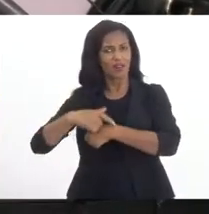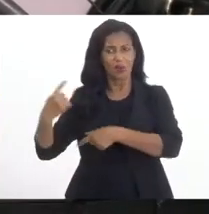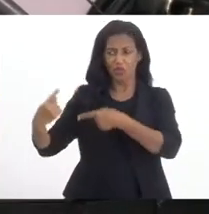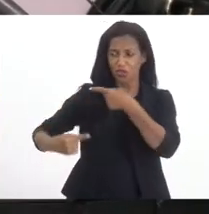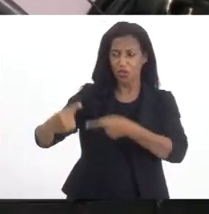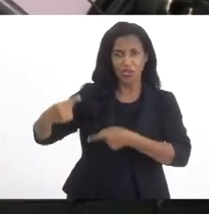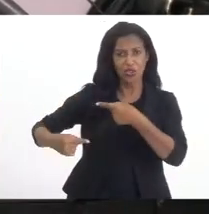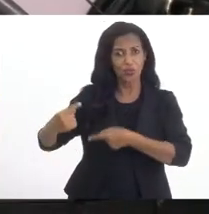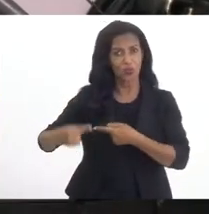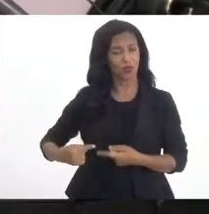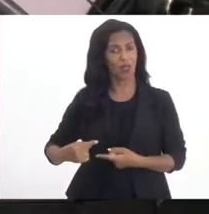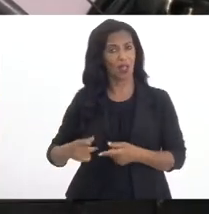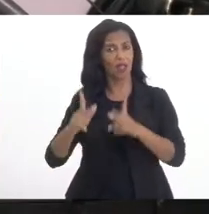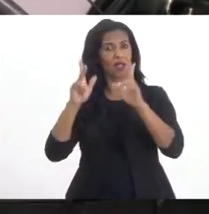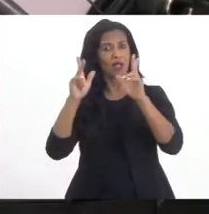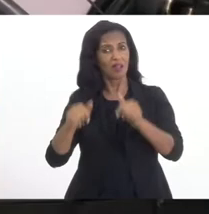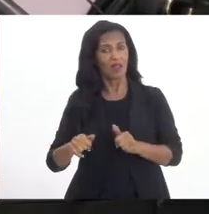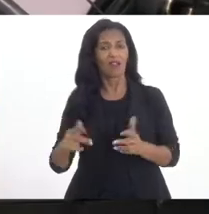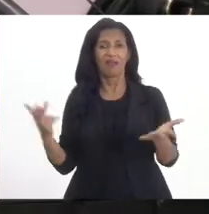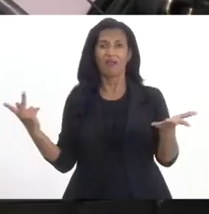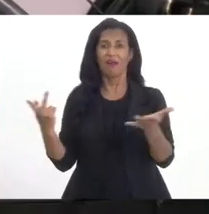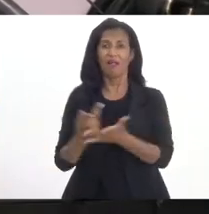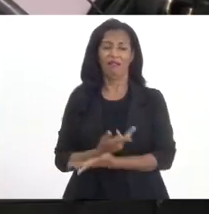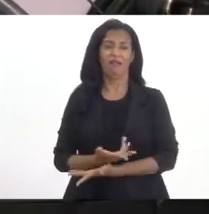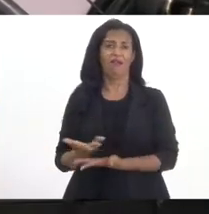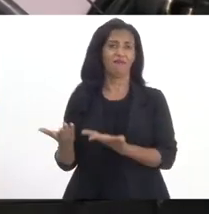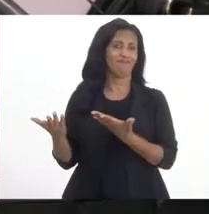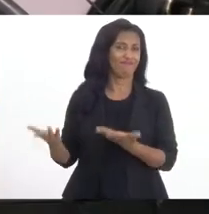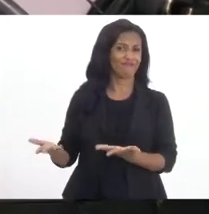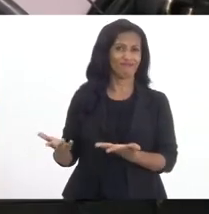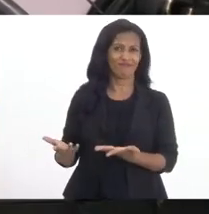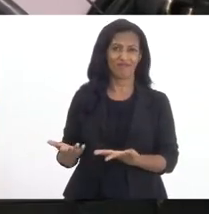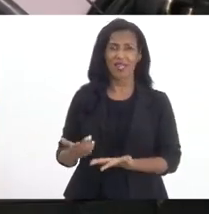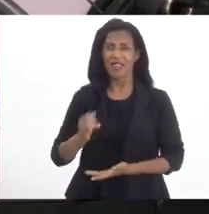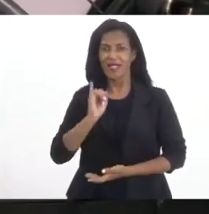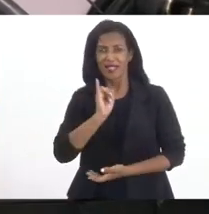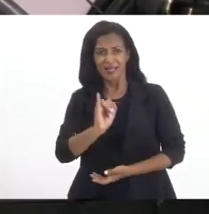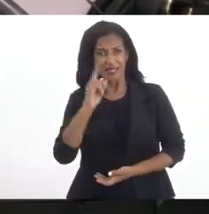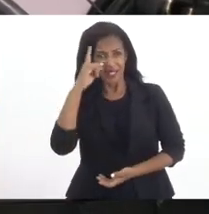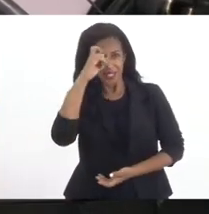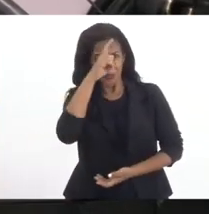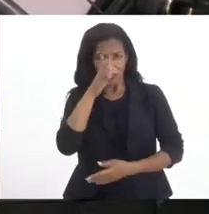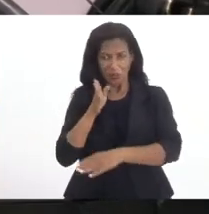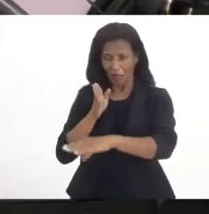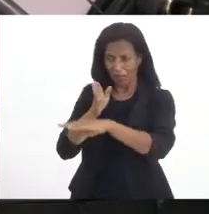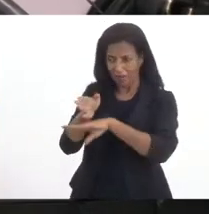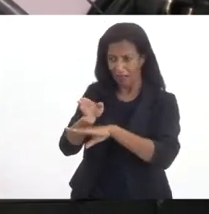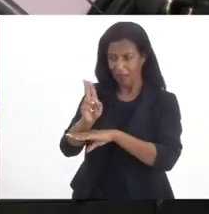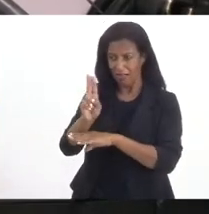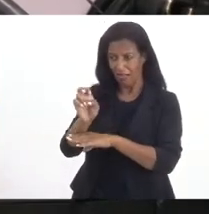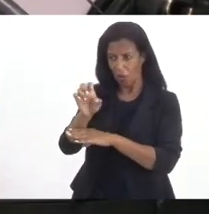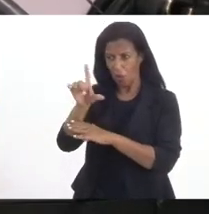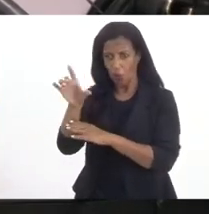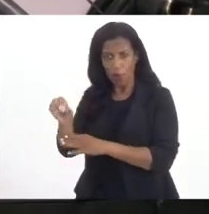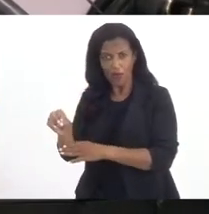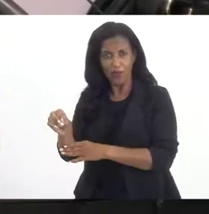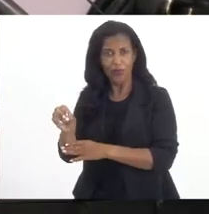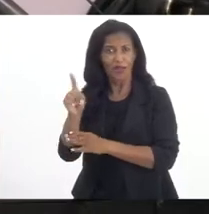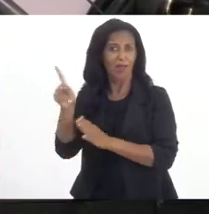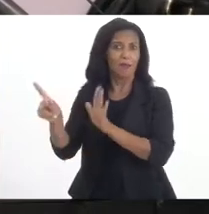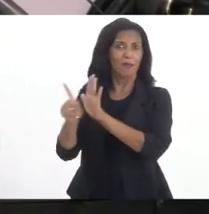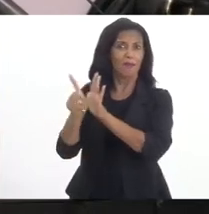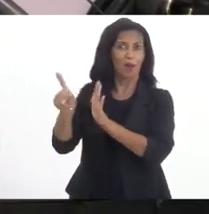como o deputado Luiz Paulo falou, a injustiça vai ser maior ainda. Se é difícil passar hoje para a UESO, que é a Universidade da Zona